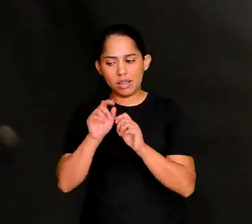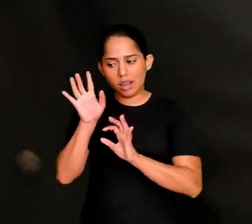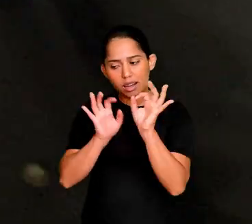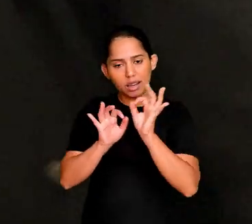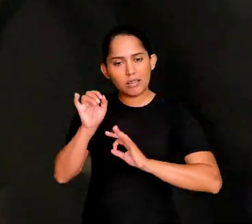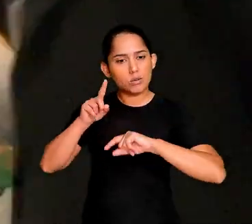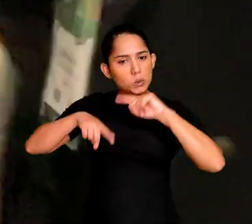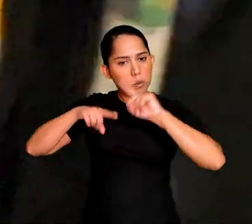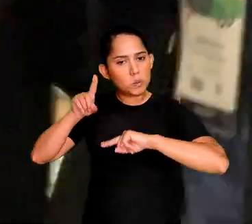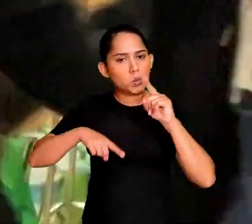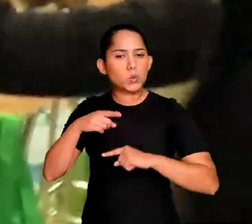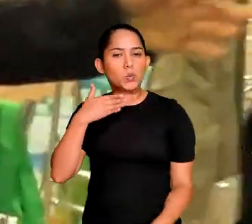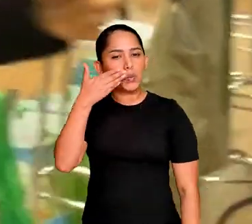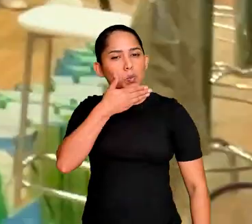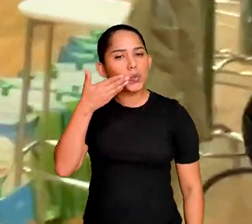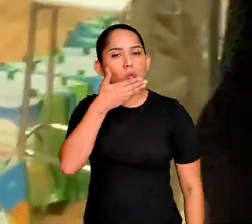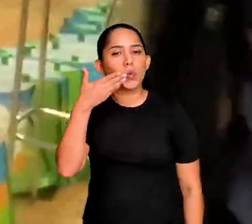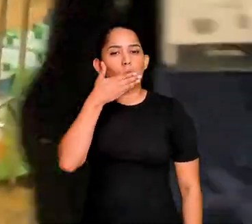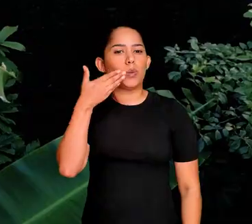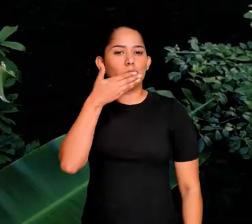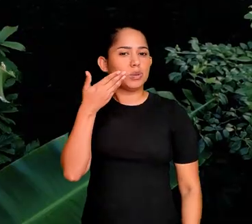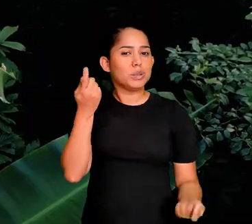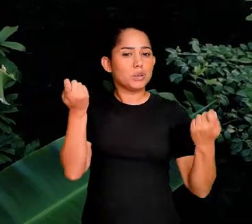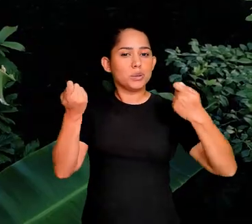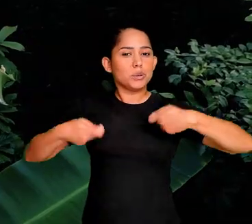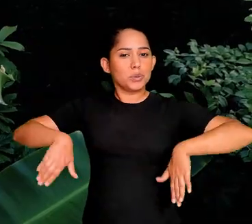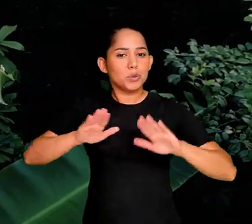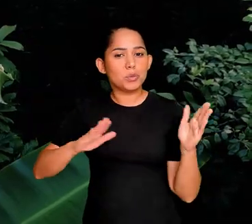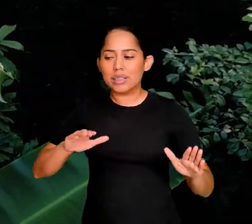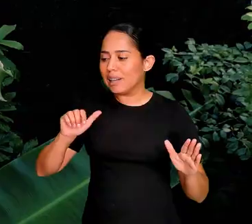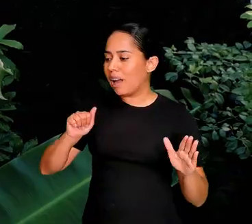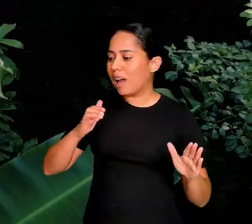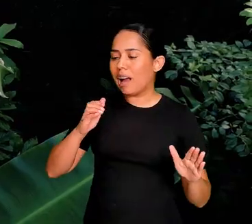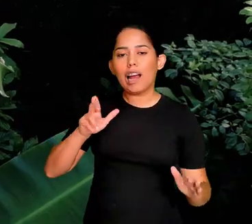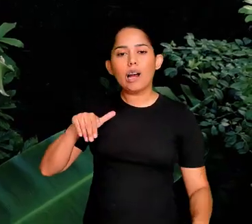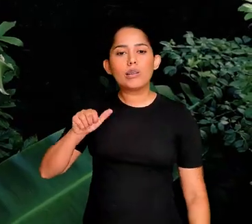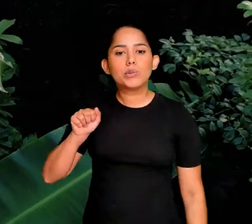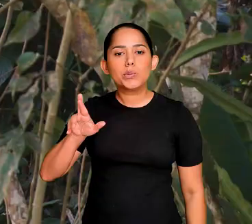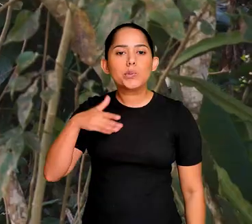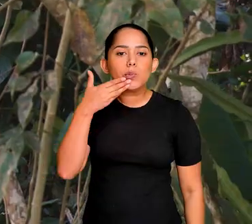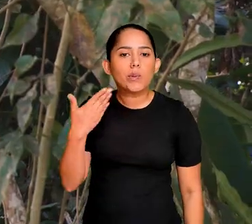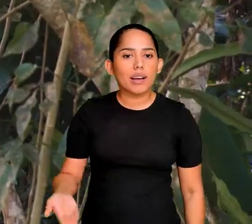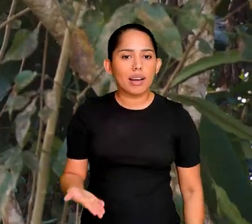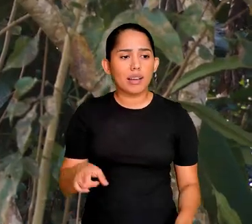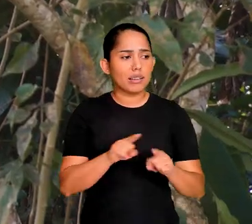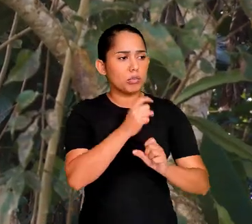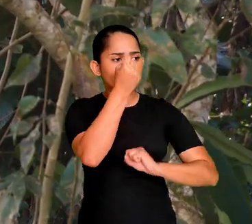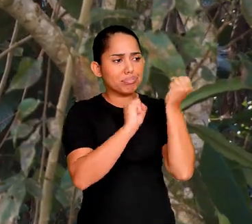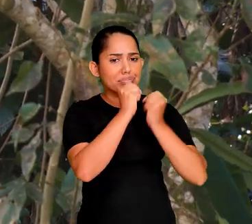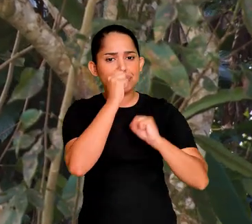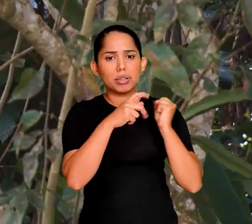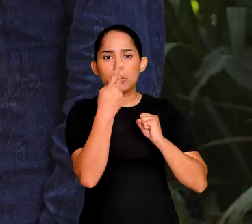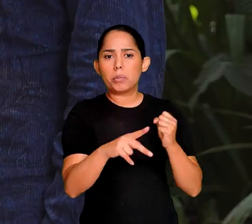possível fazer um produto, um doce gostoso, sem precisar de açúcar e sem precisar